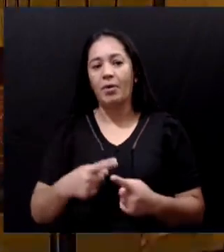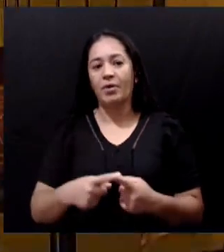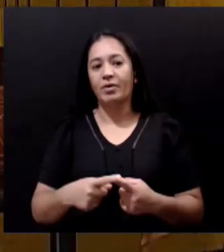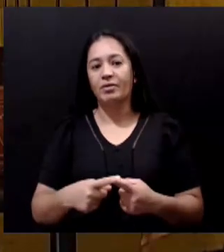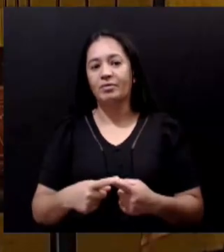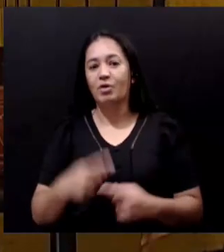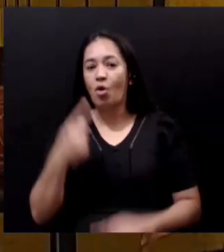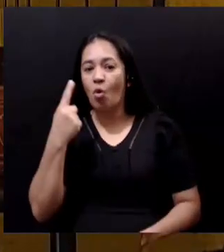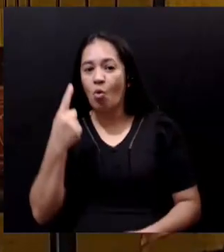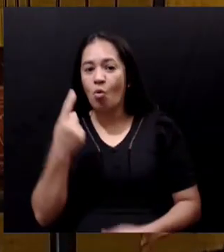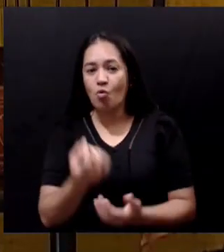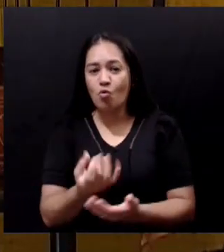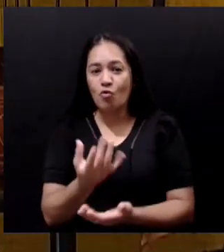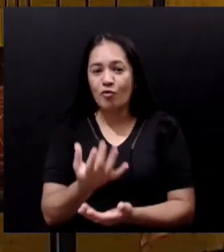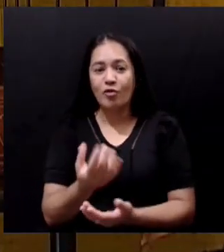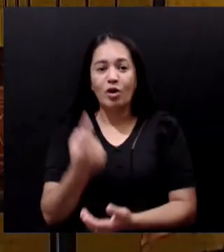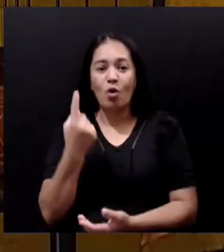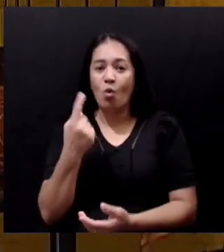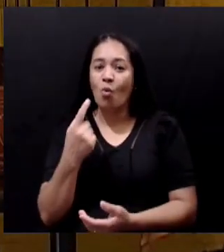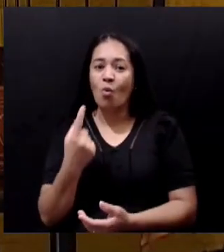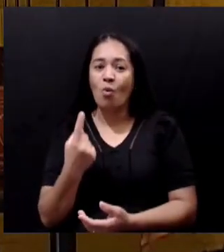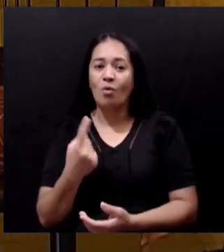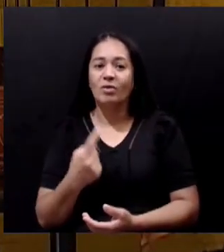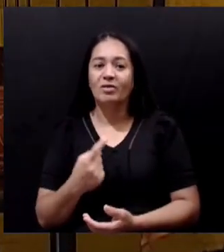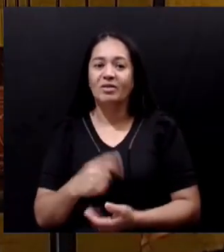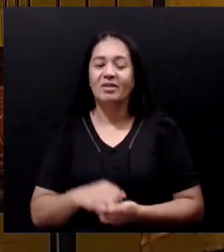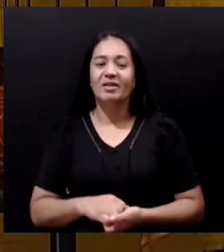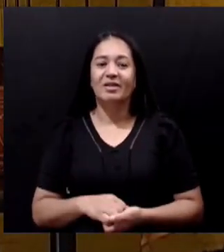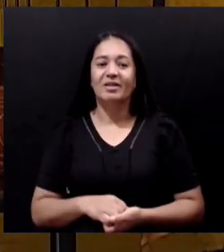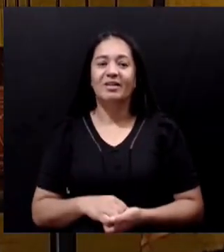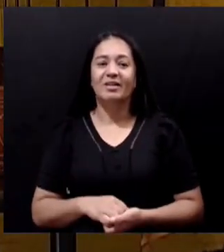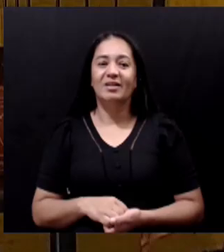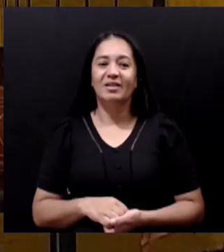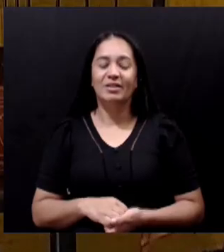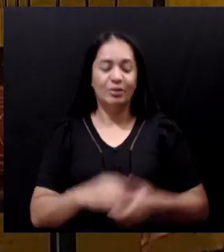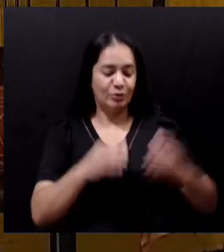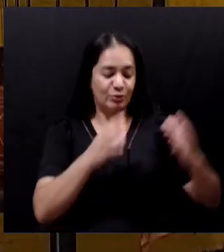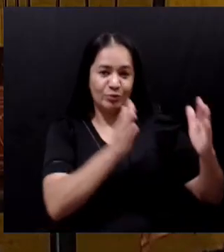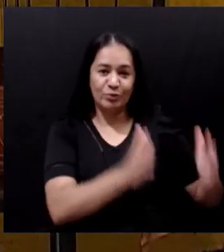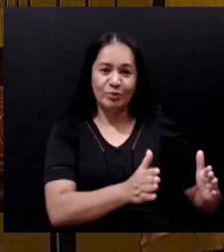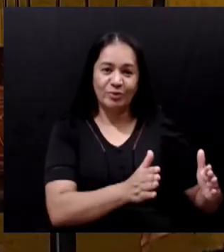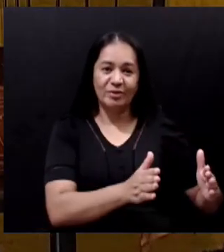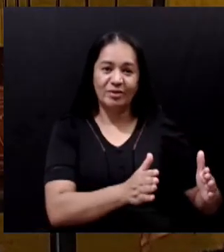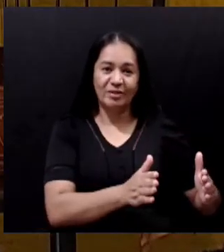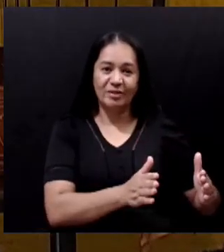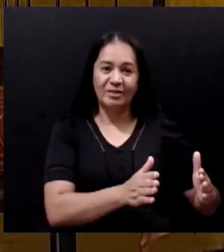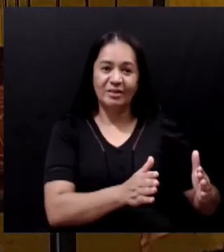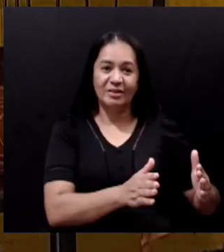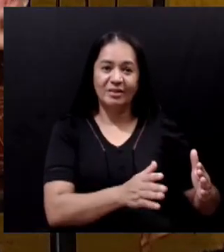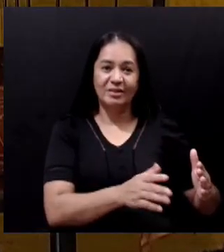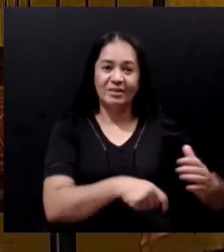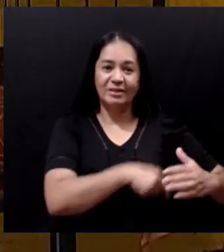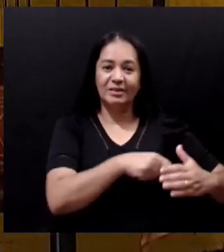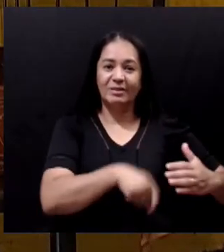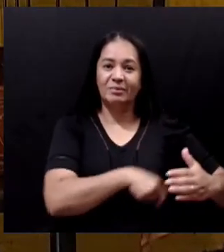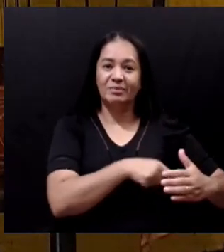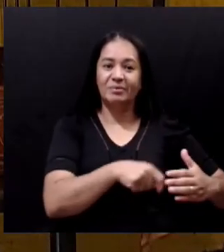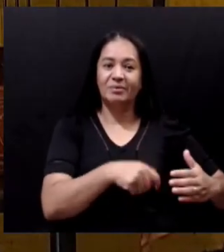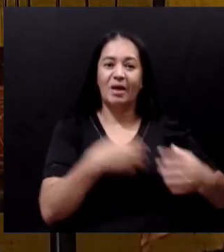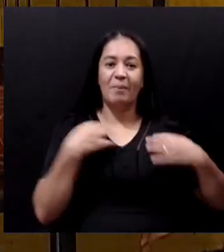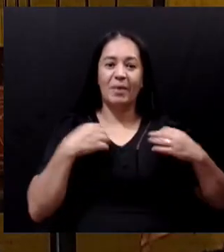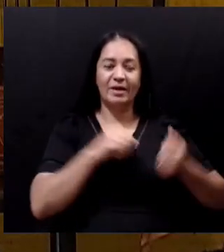é uma panela, é um pastel por vez. Aí do lado da minha máquina de lavar roupa, virou meu caixa. Era a caixinha de maionese,